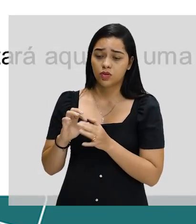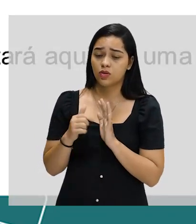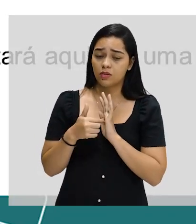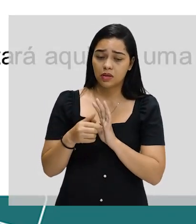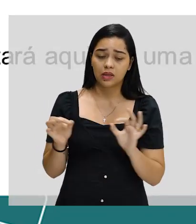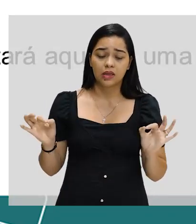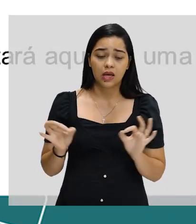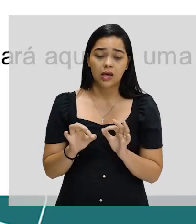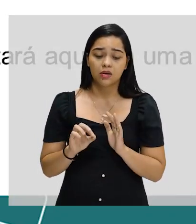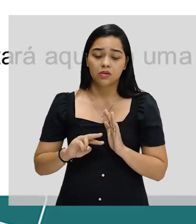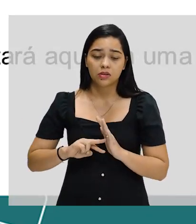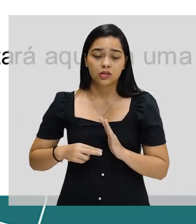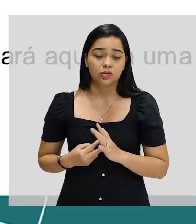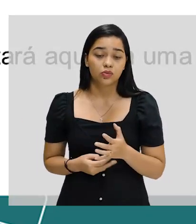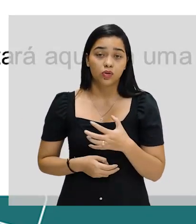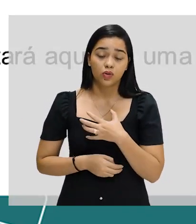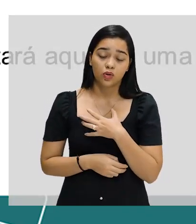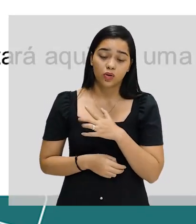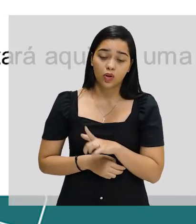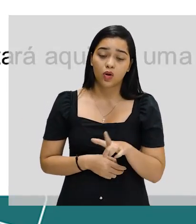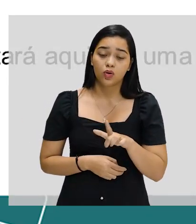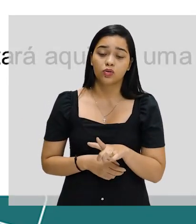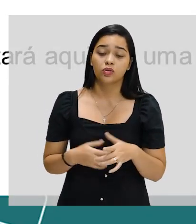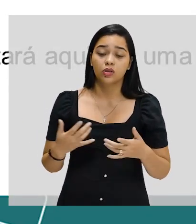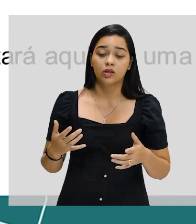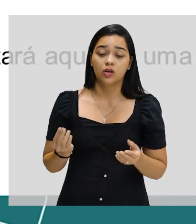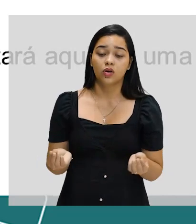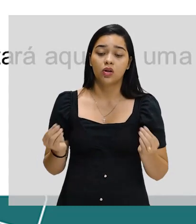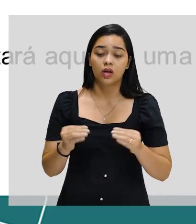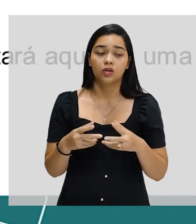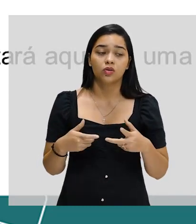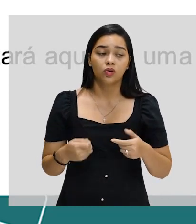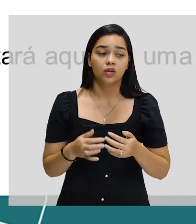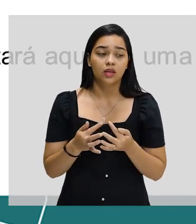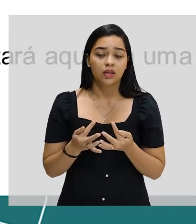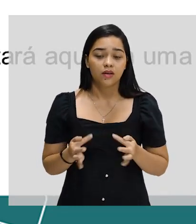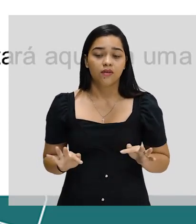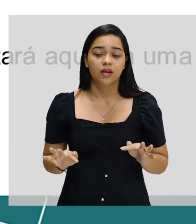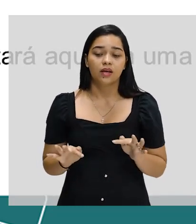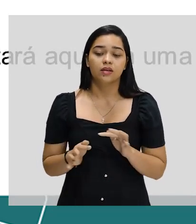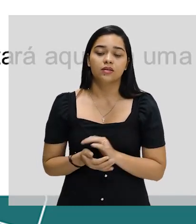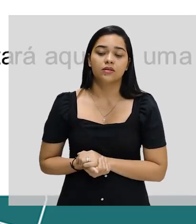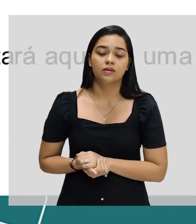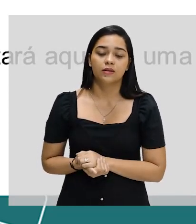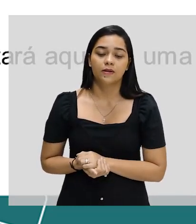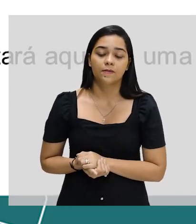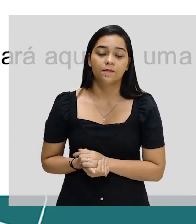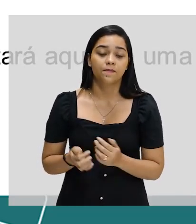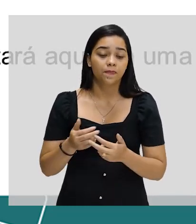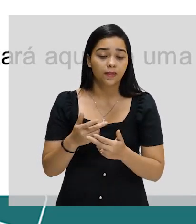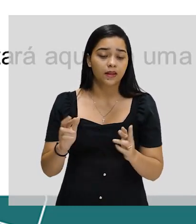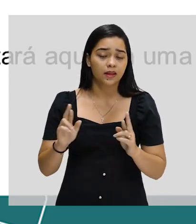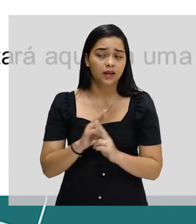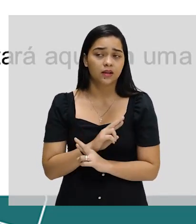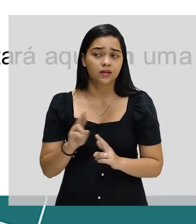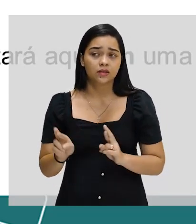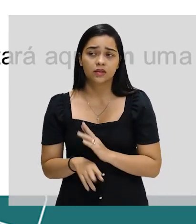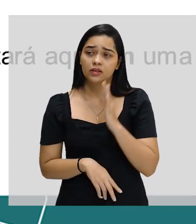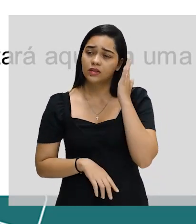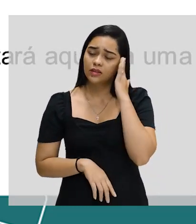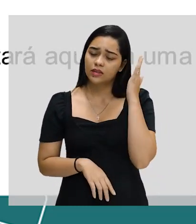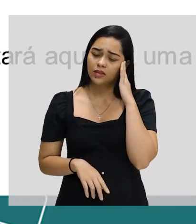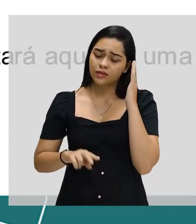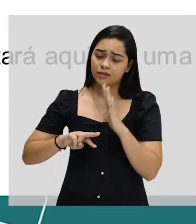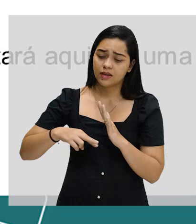vão apresentar nenhum sentido lógico, assim como toda palavra fora de contexto. Quando nós entendemos o sentido